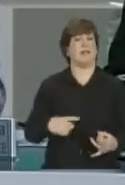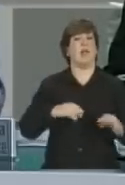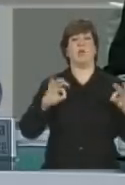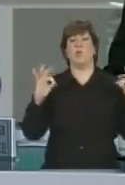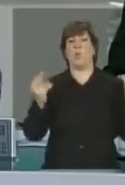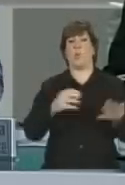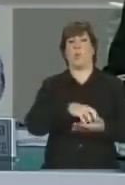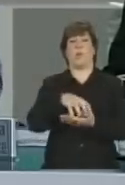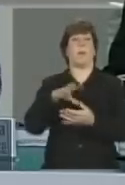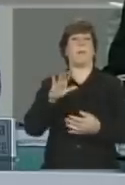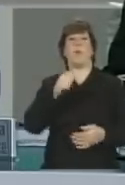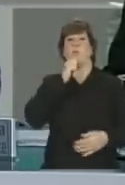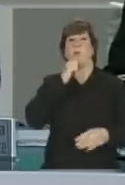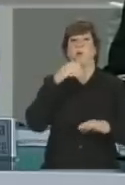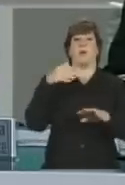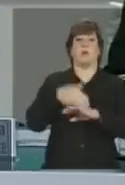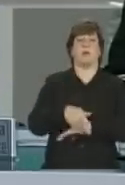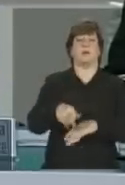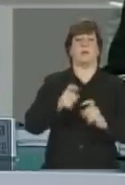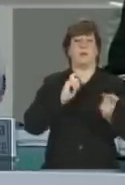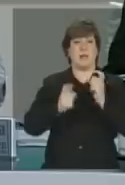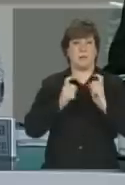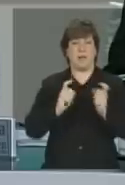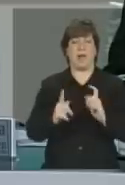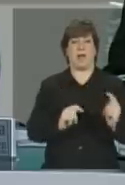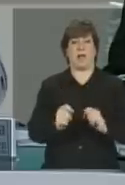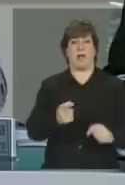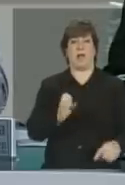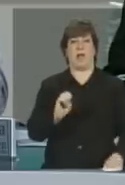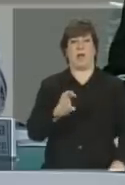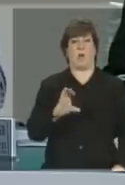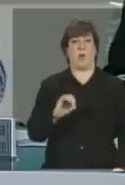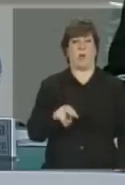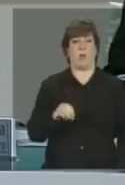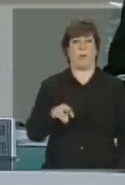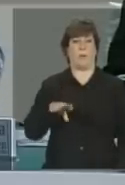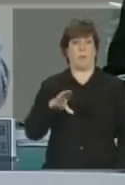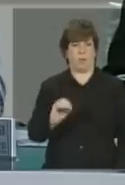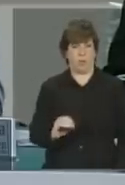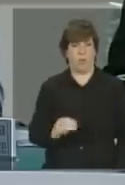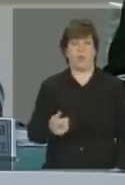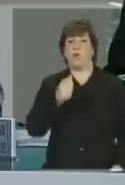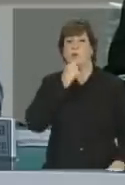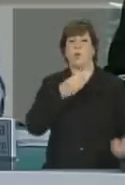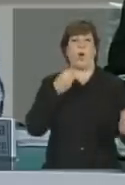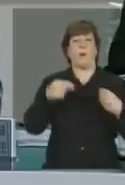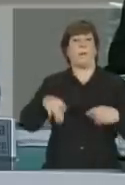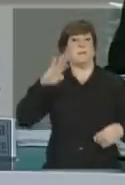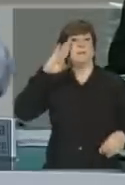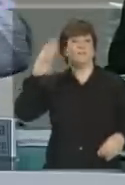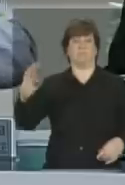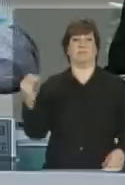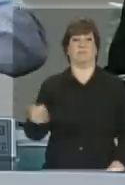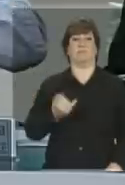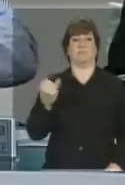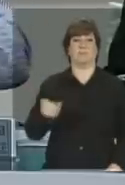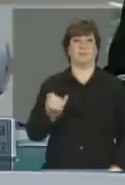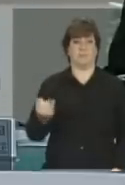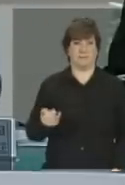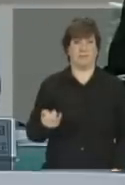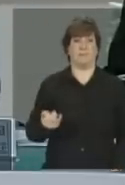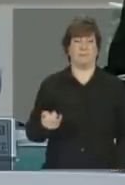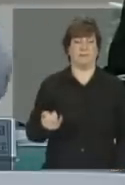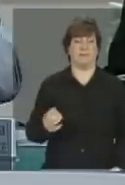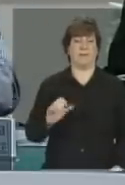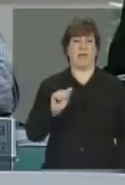ou entra no debate econômico, ou não tem como ser mainstream, não tem como ser a agenda central, o desenvolvimento sustentável não passa a